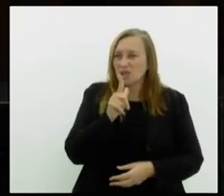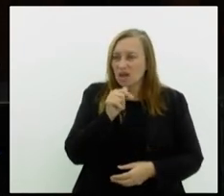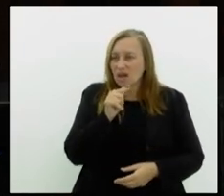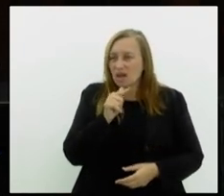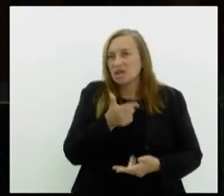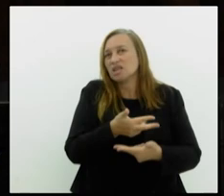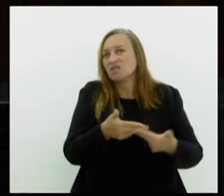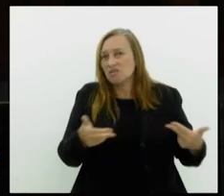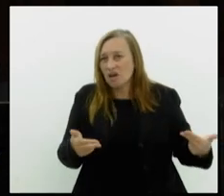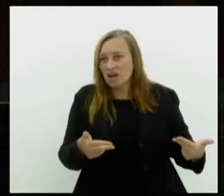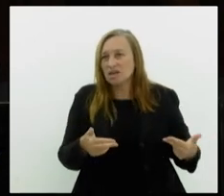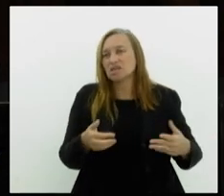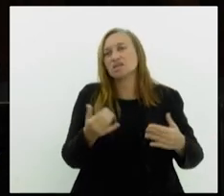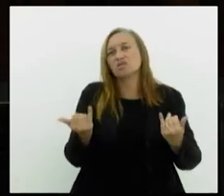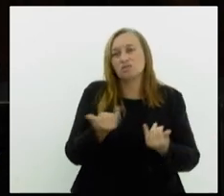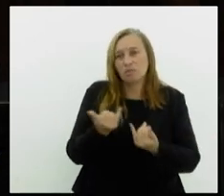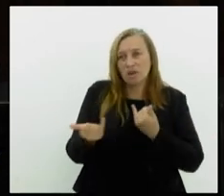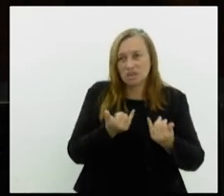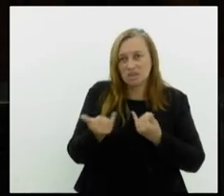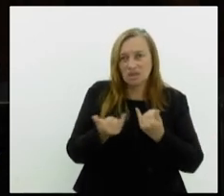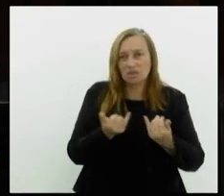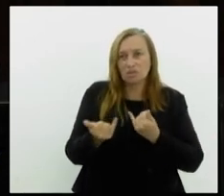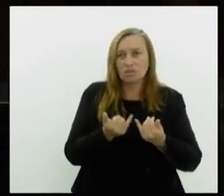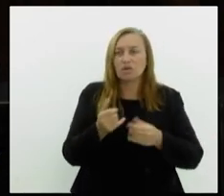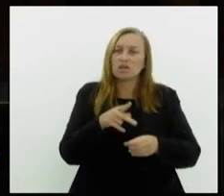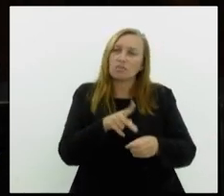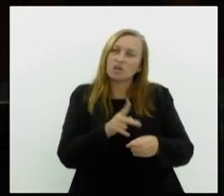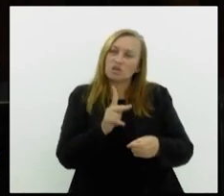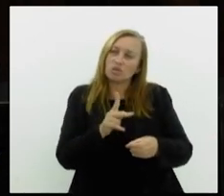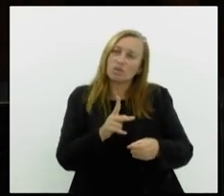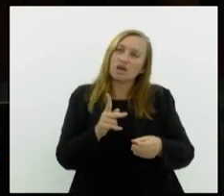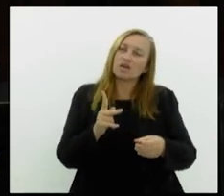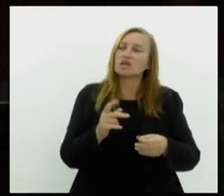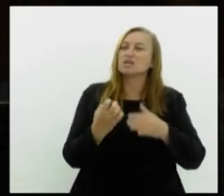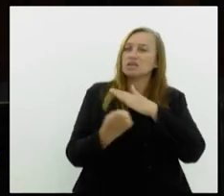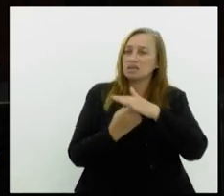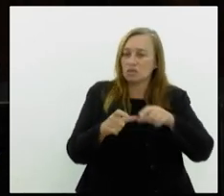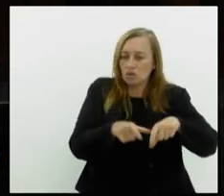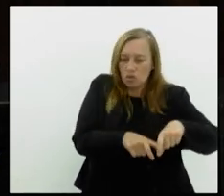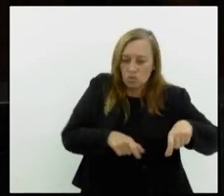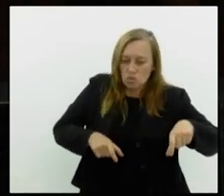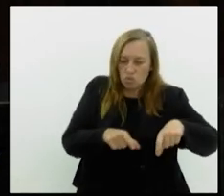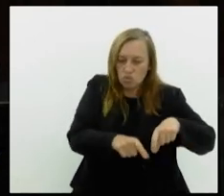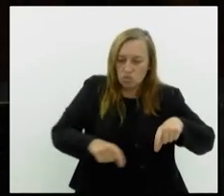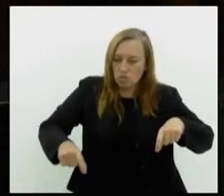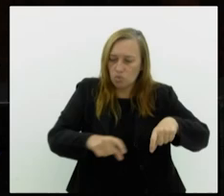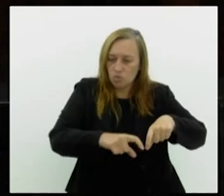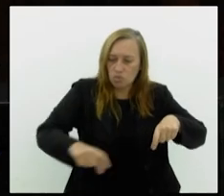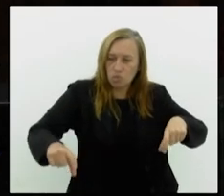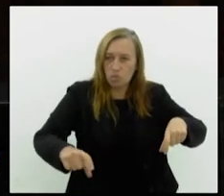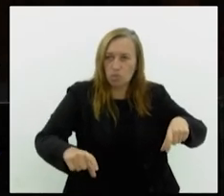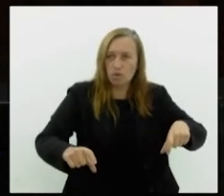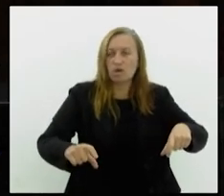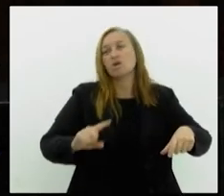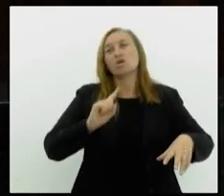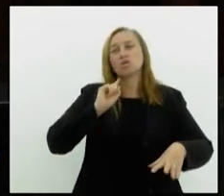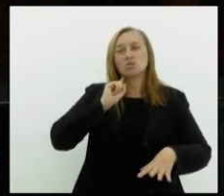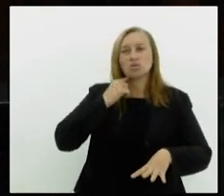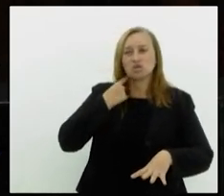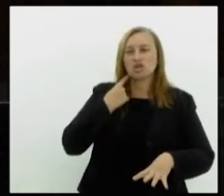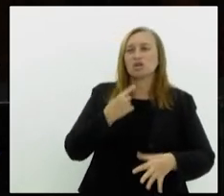da Petrobras que passam justamente ali vizinho à região do Comperj, por toda a região